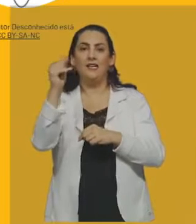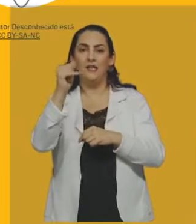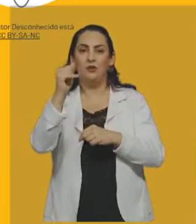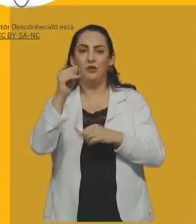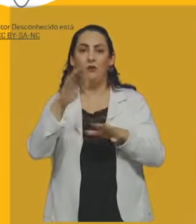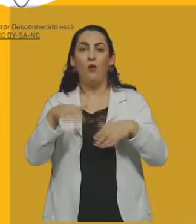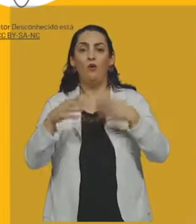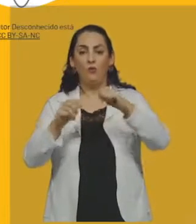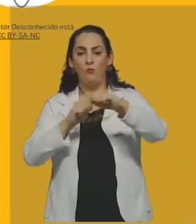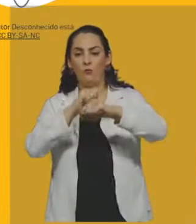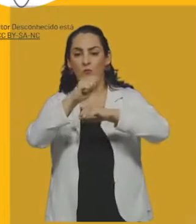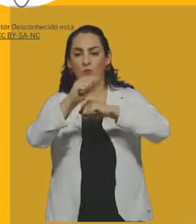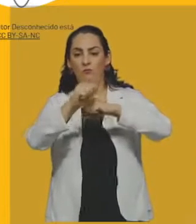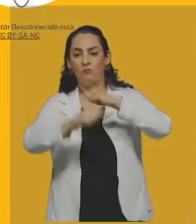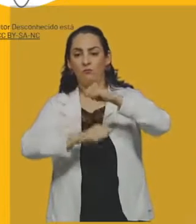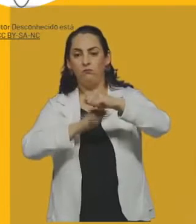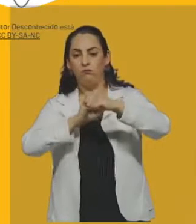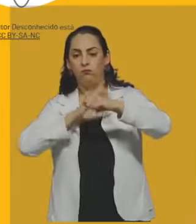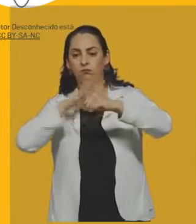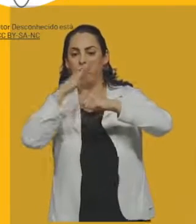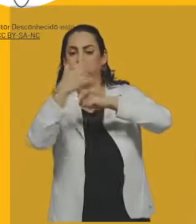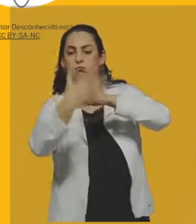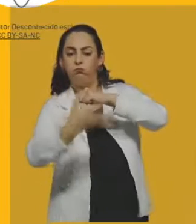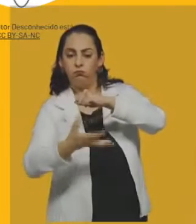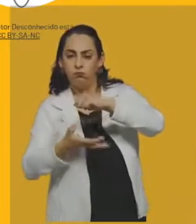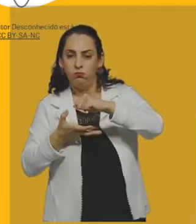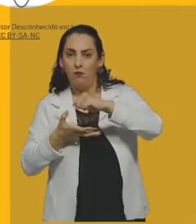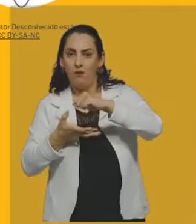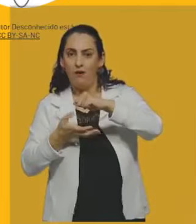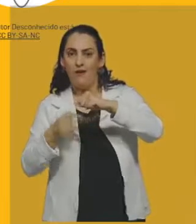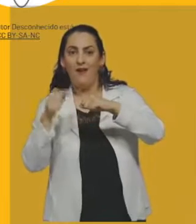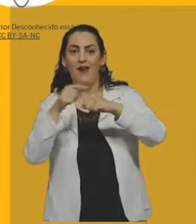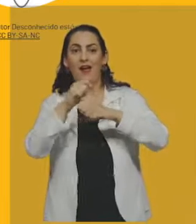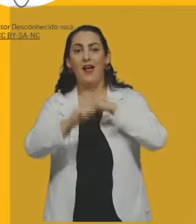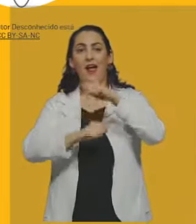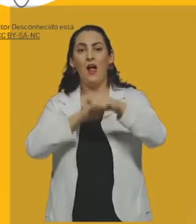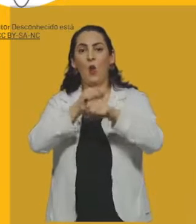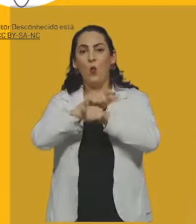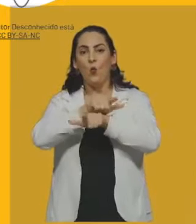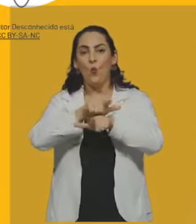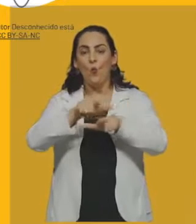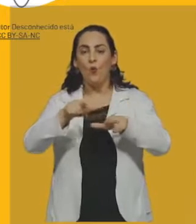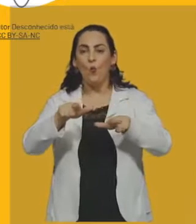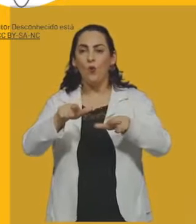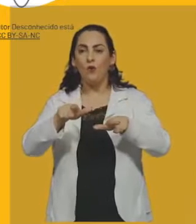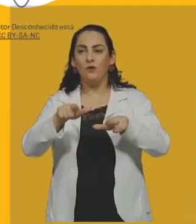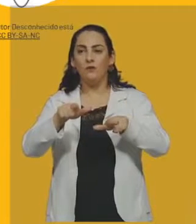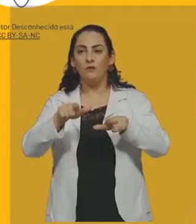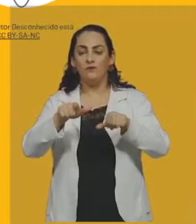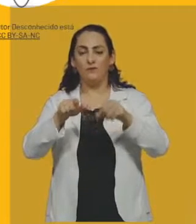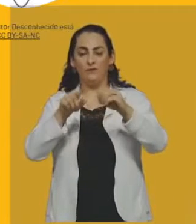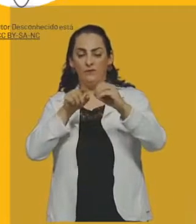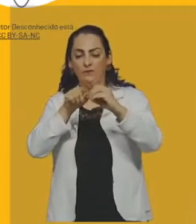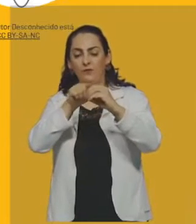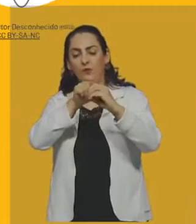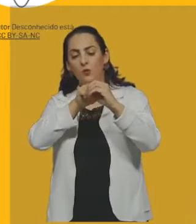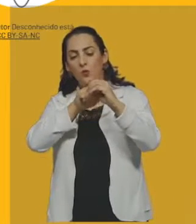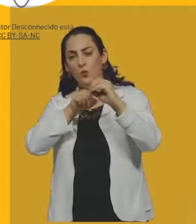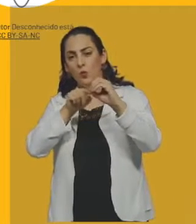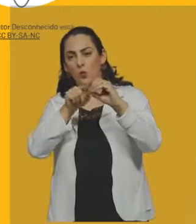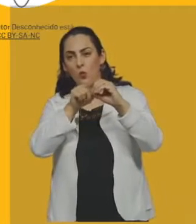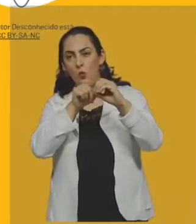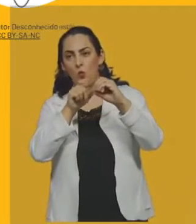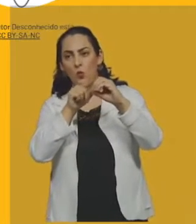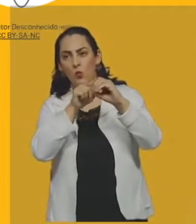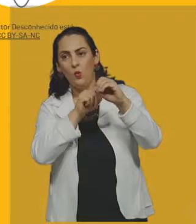uma região vazia do átomo. O tamanho do núcleo é 10 mil vezes menor do que o